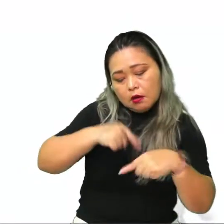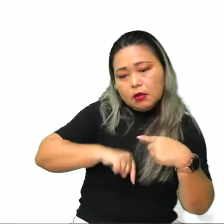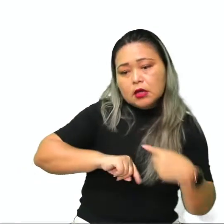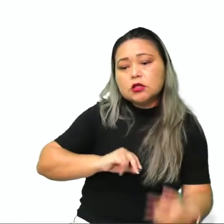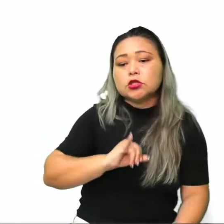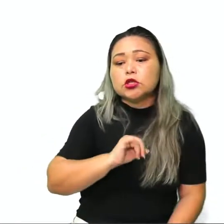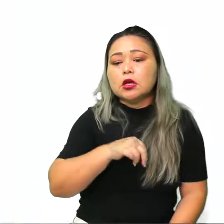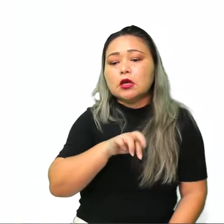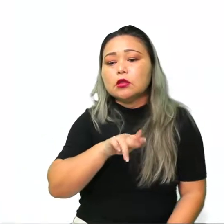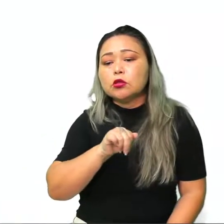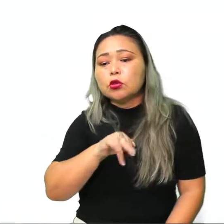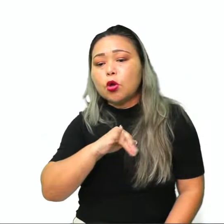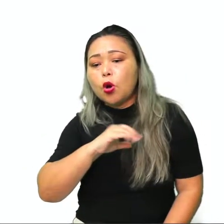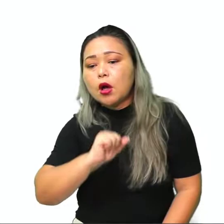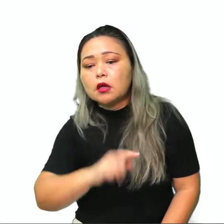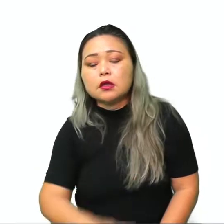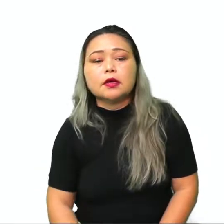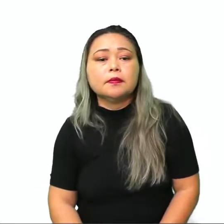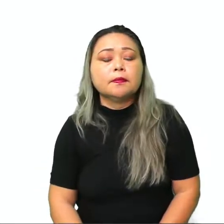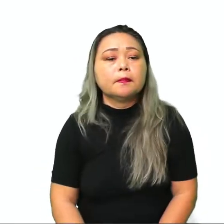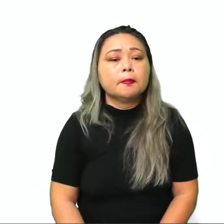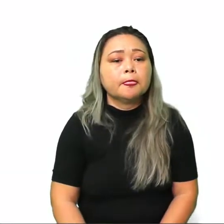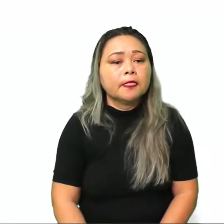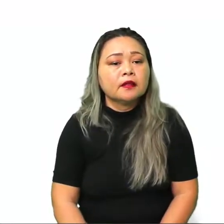inorgânicas. Beleza?